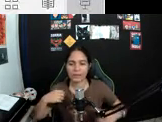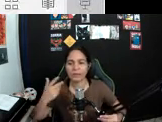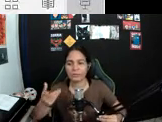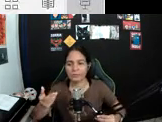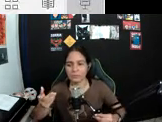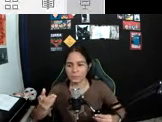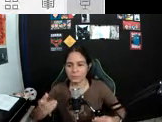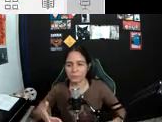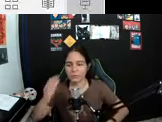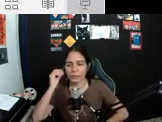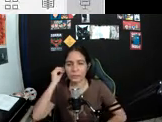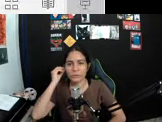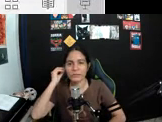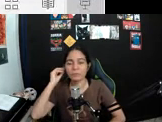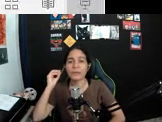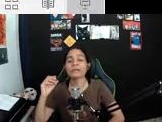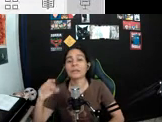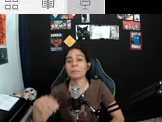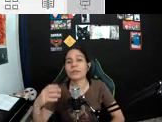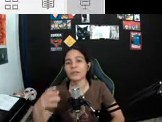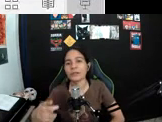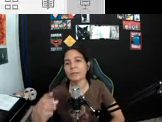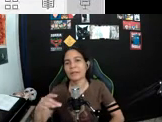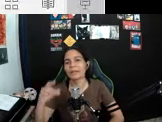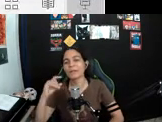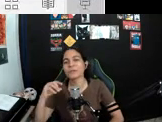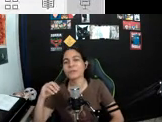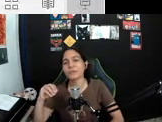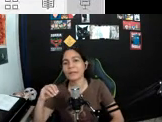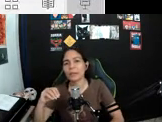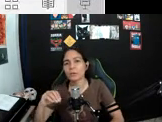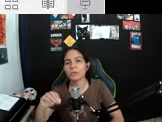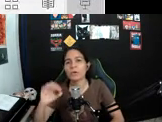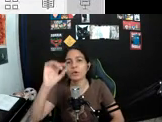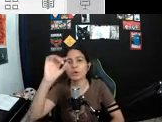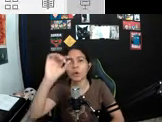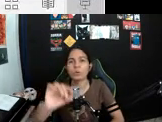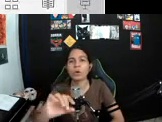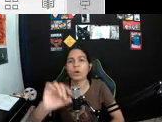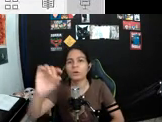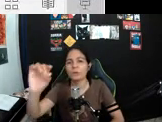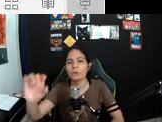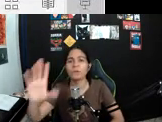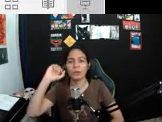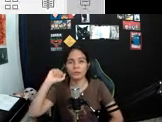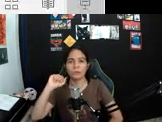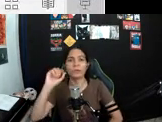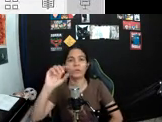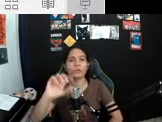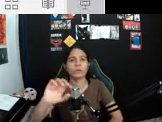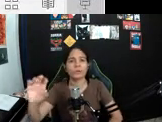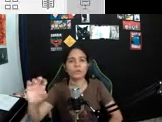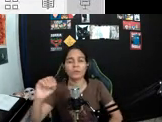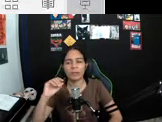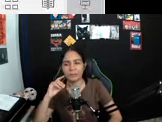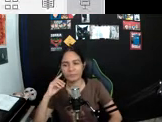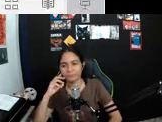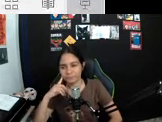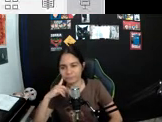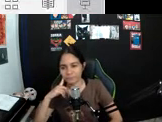um EPI que o profissional usa. Você pode estampar ali no seu jaleco doutor fulano ou